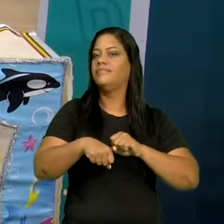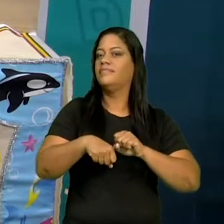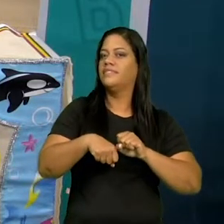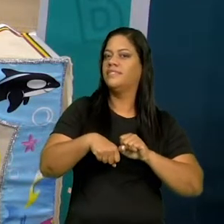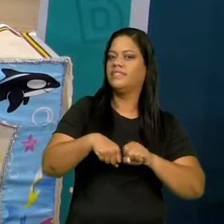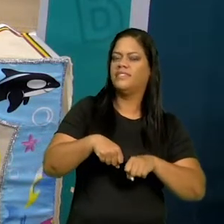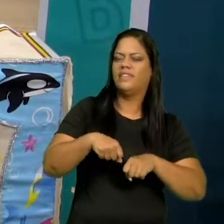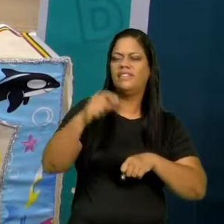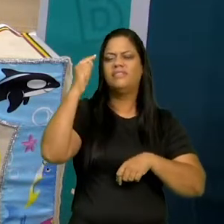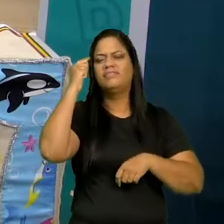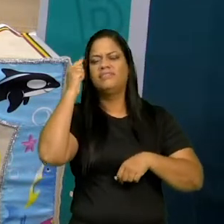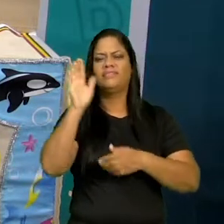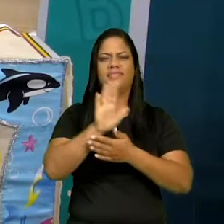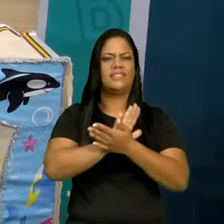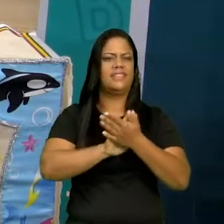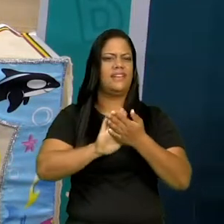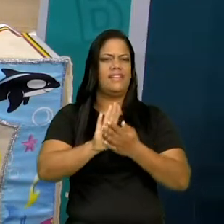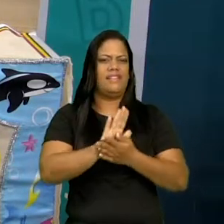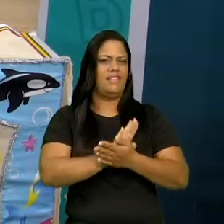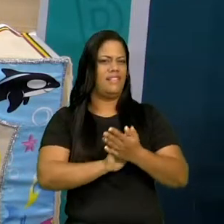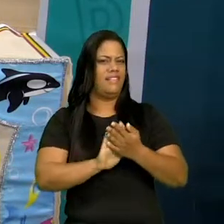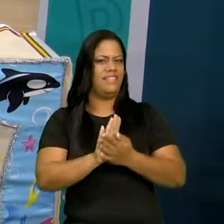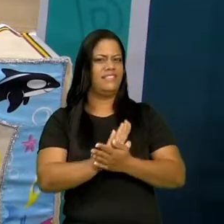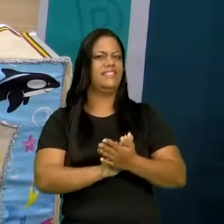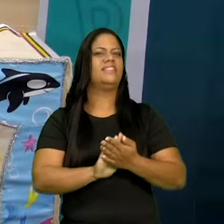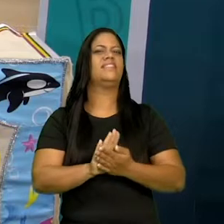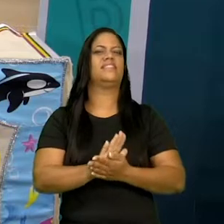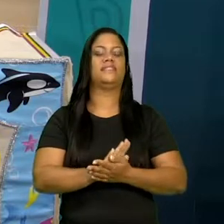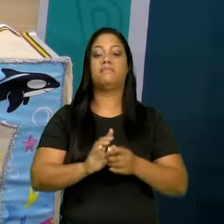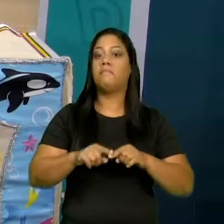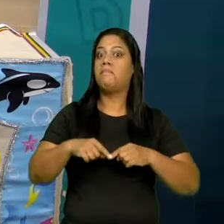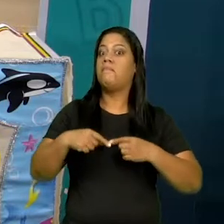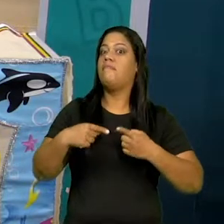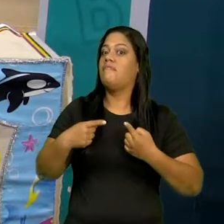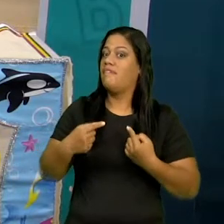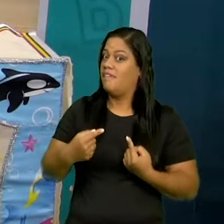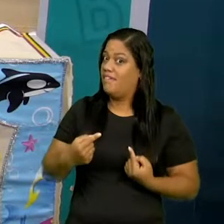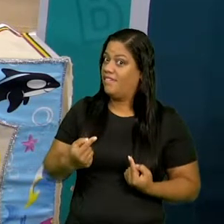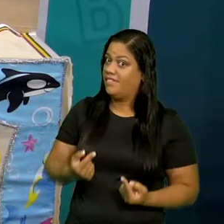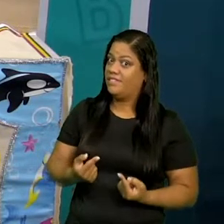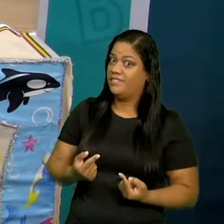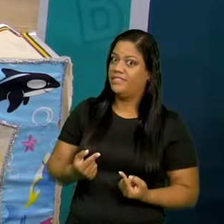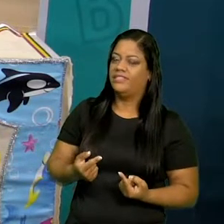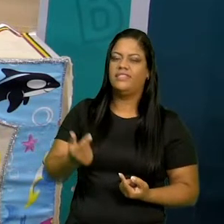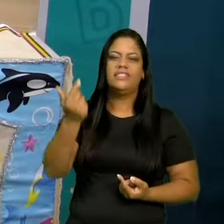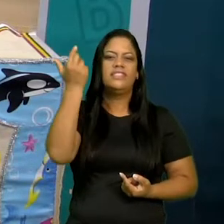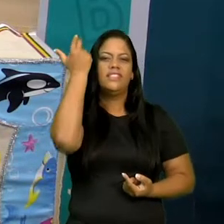ó, não se preocupou com nada. Mas então,